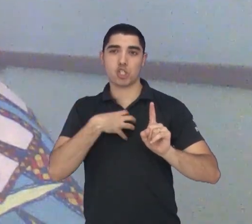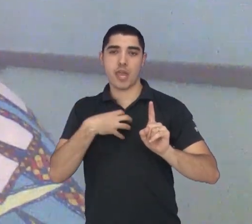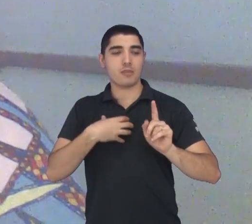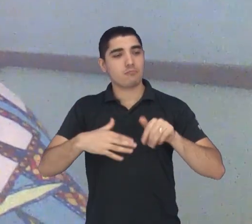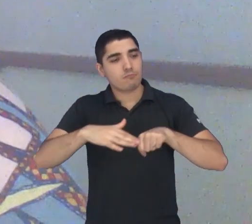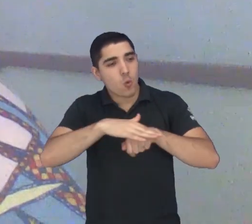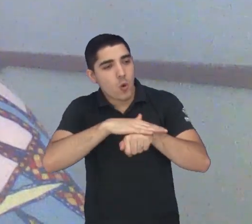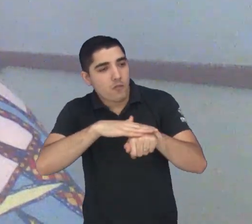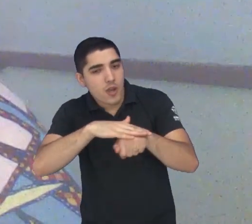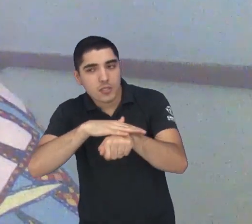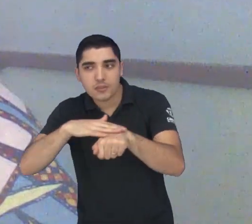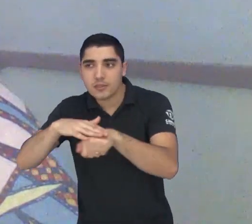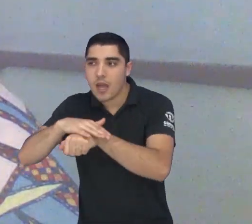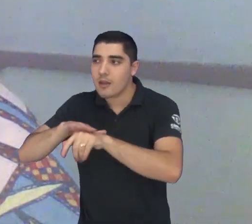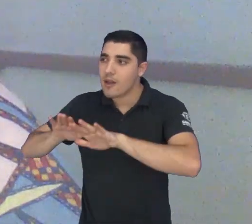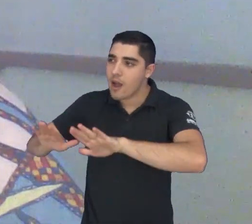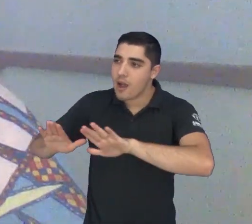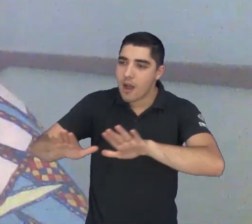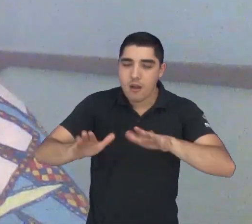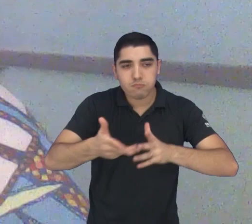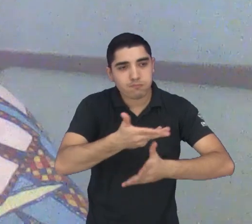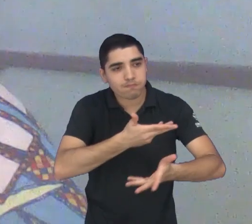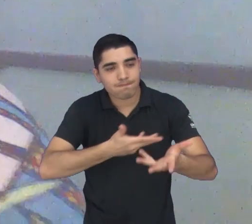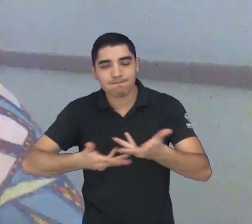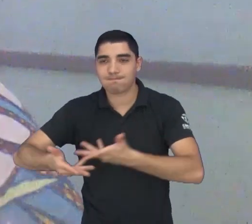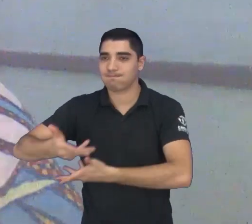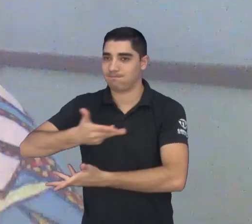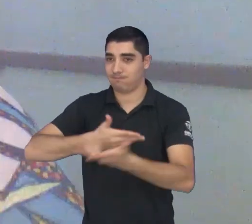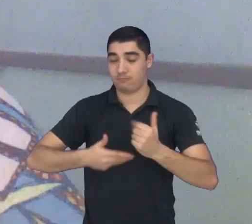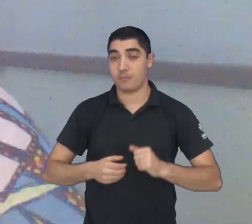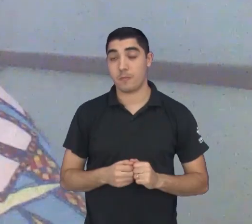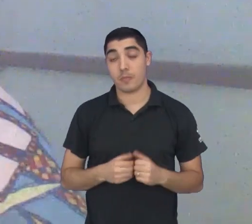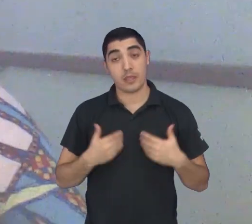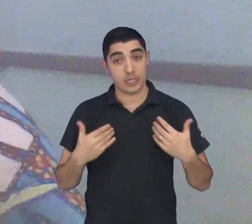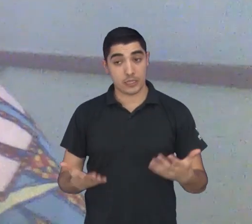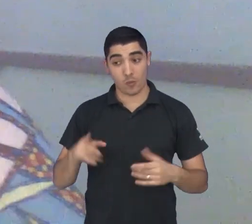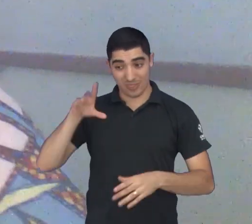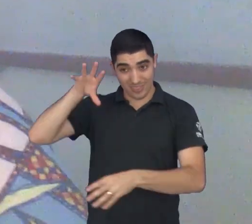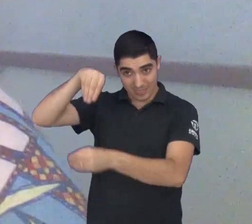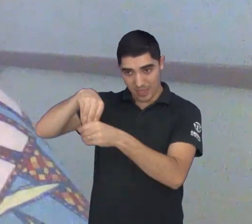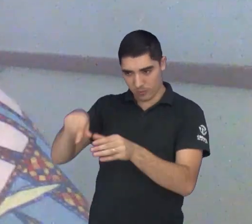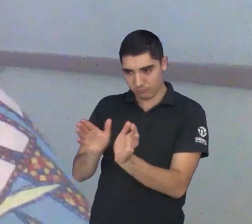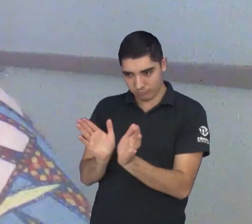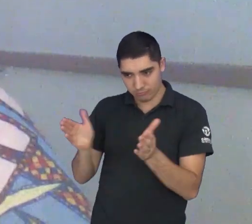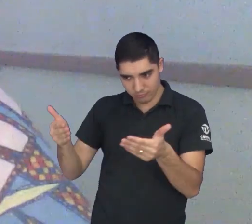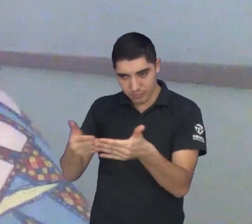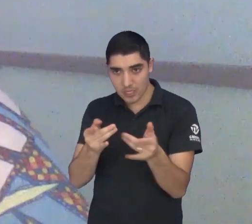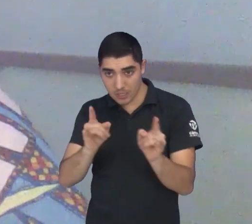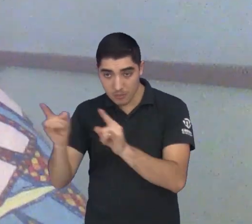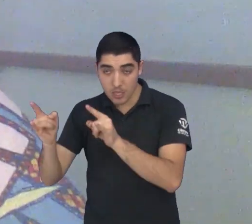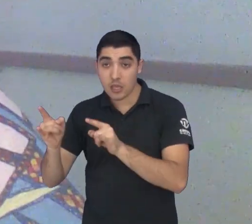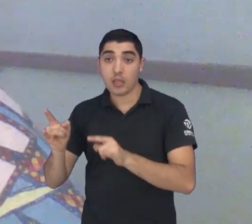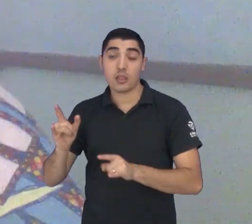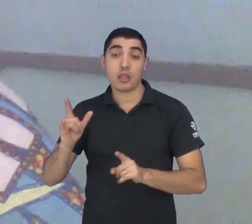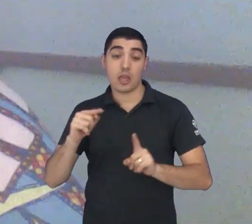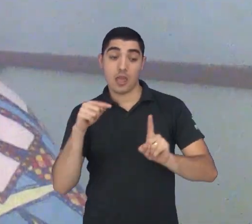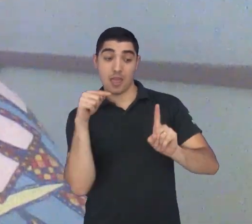do que acontece no condomínio é a representação, né, das atitudes do próprio